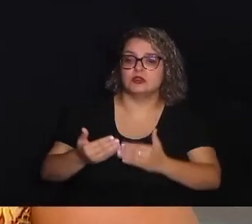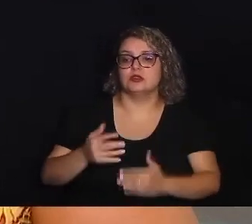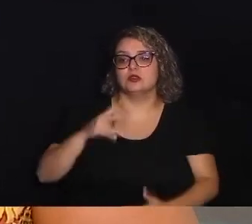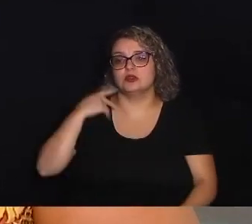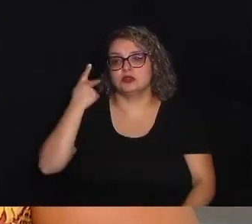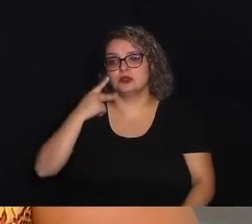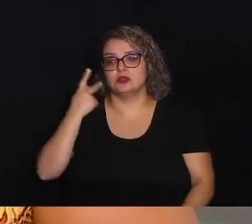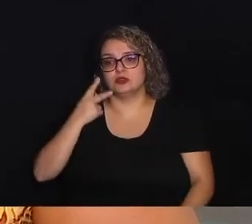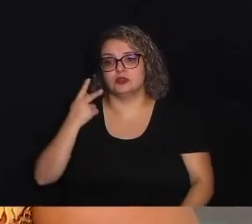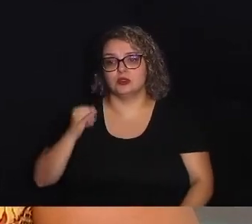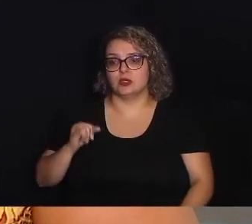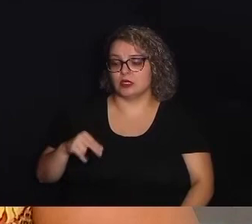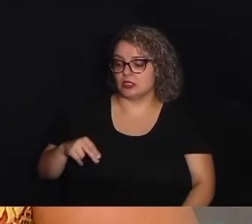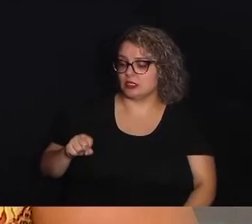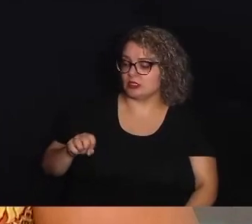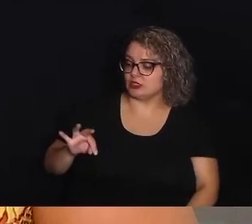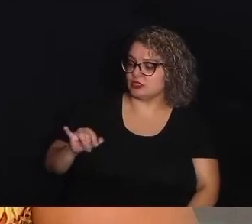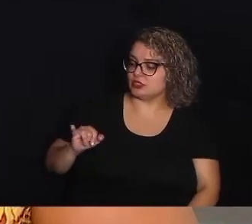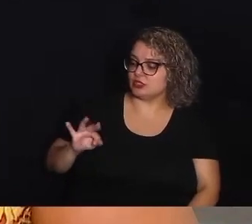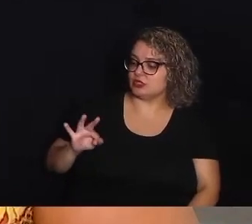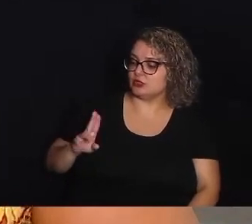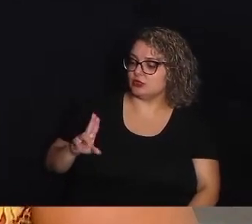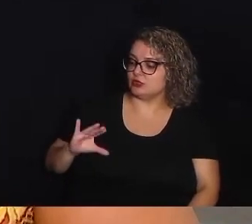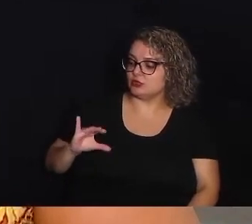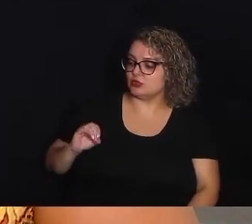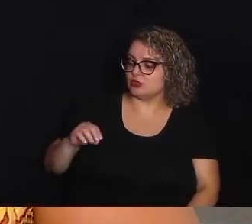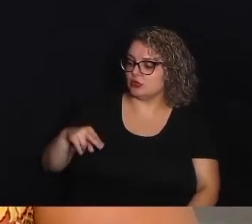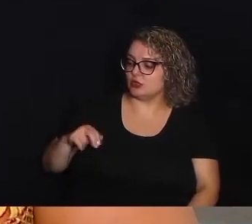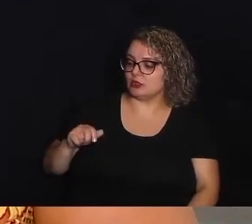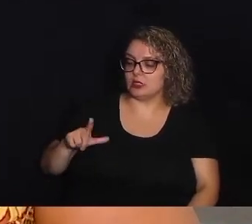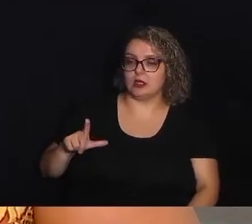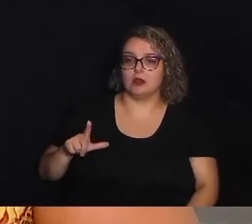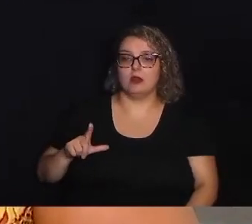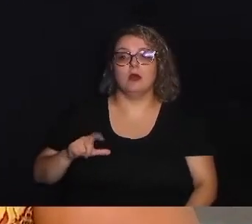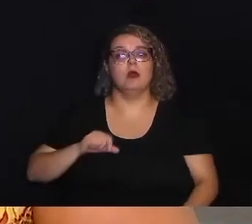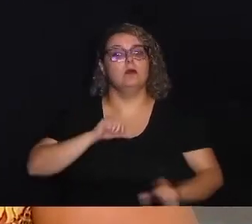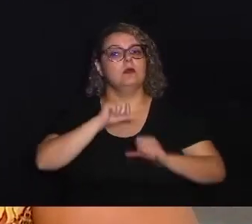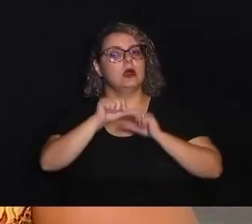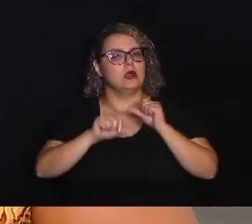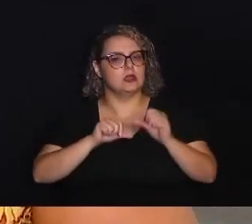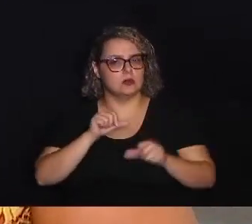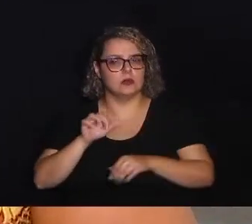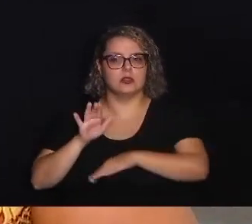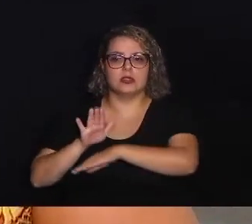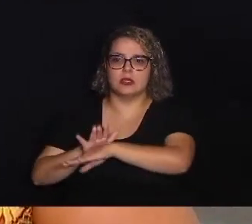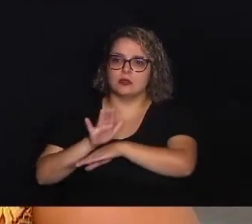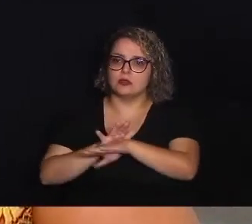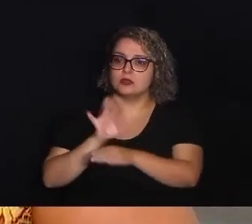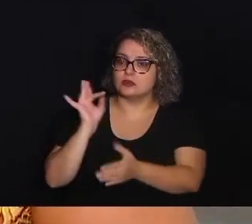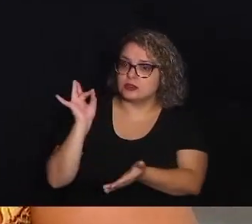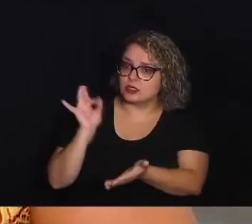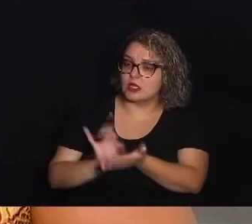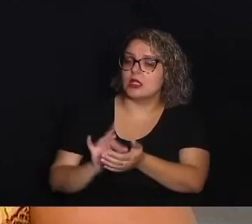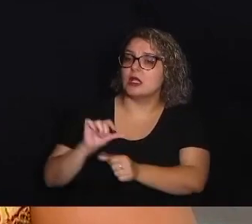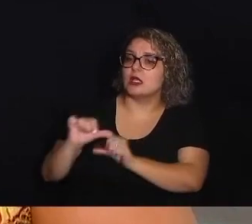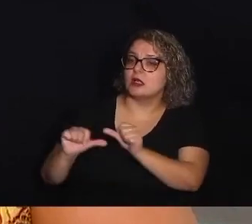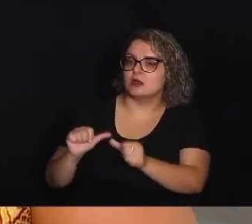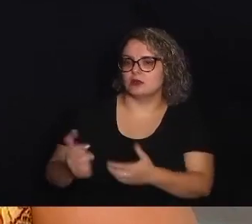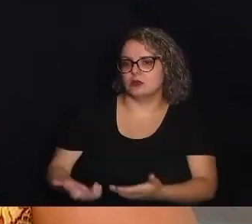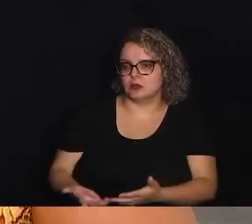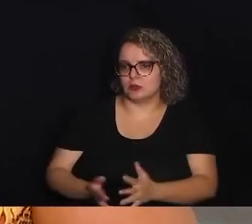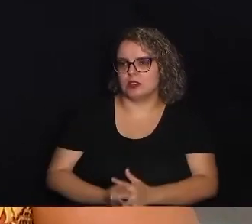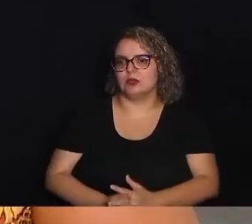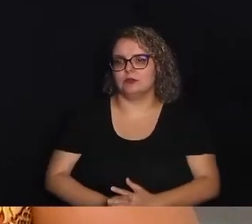passo em termos de uma política institucional para a gente mudar contribuir para a alteração de uma